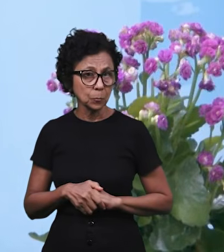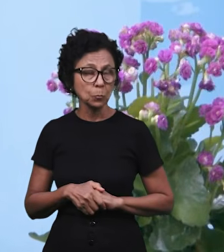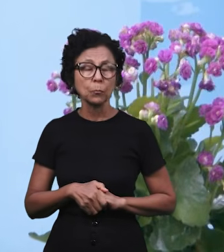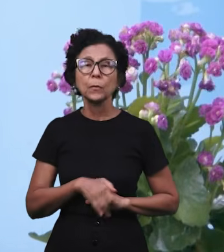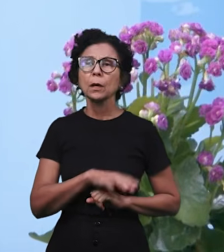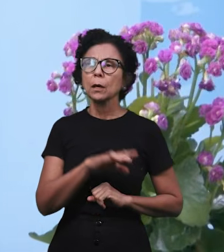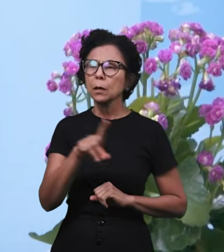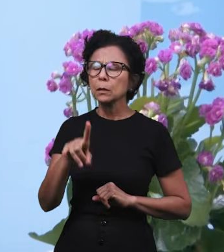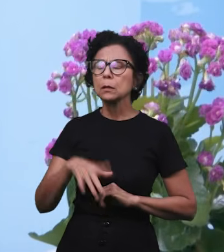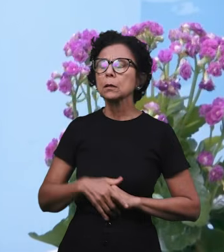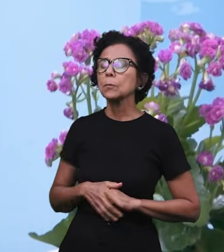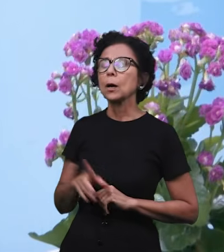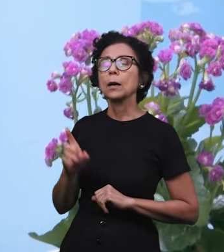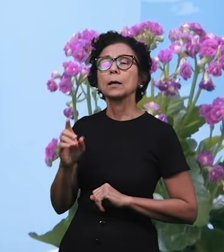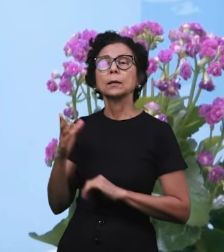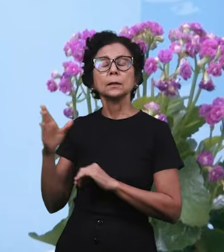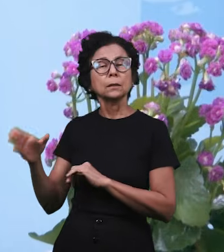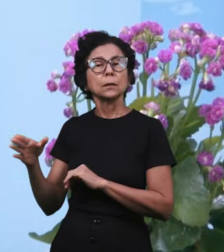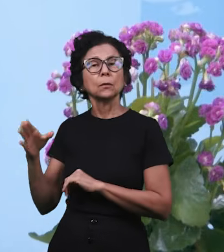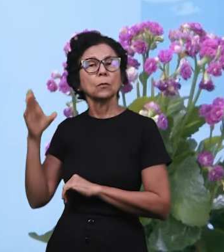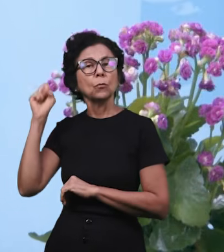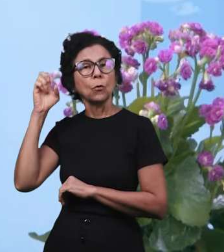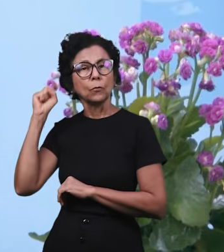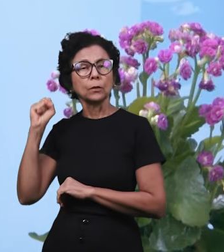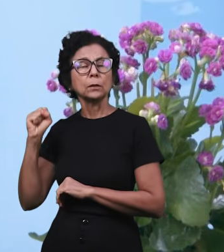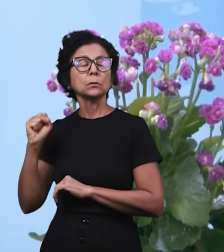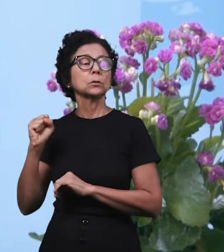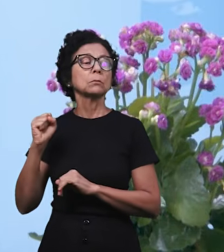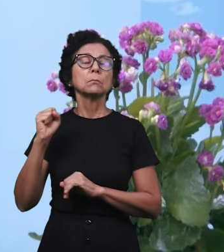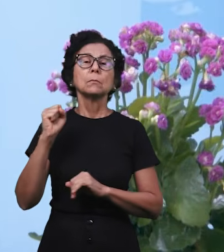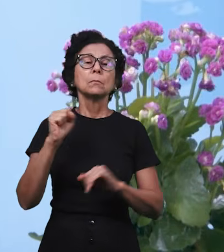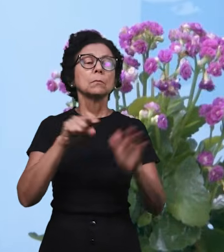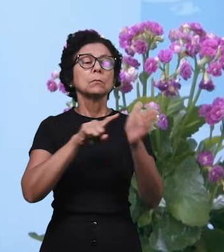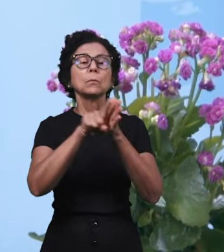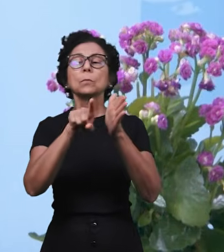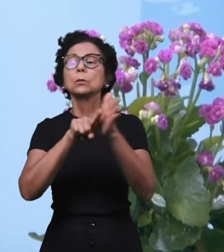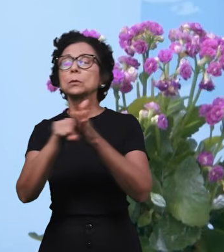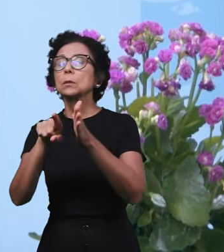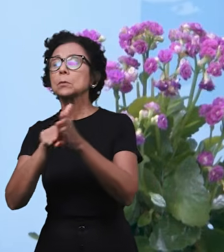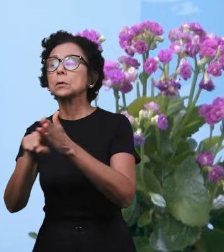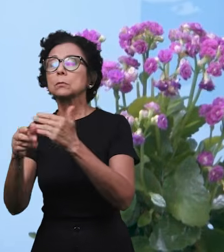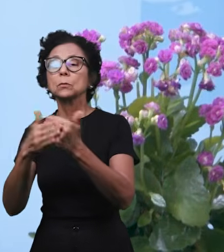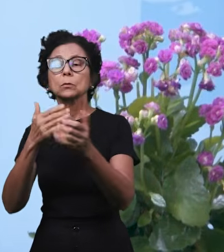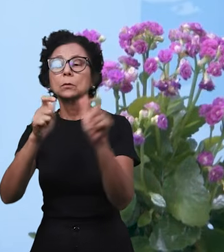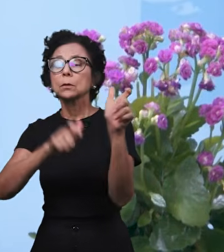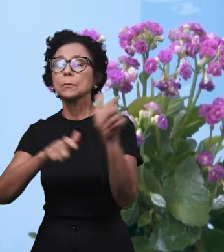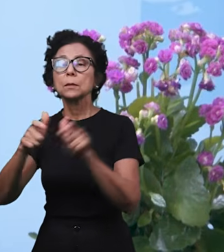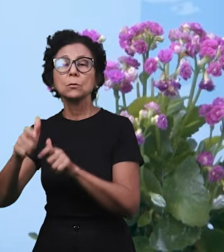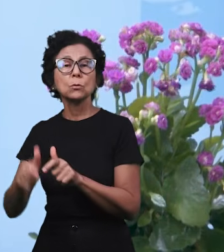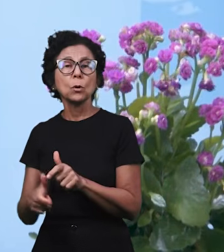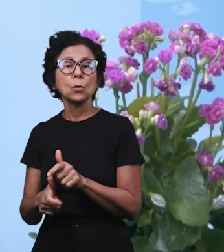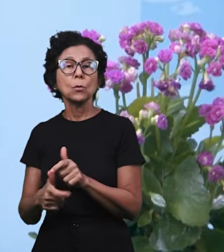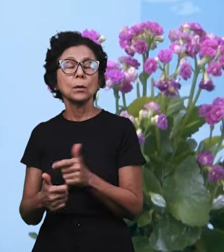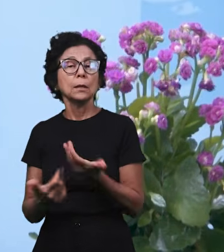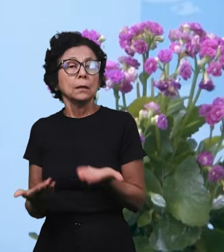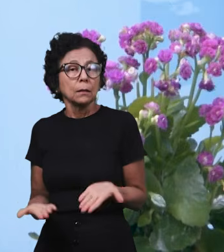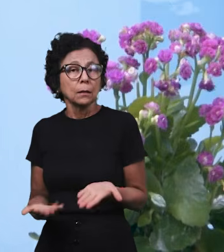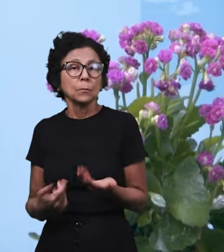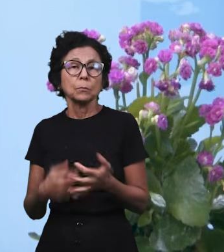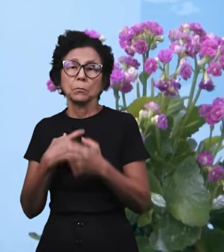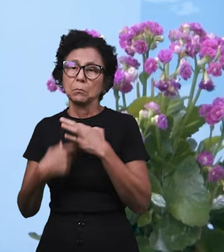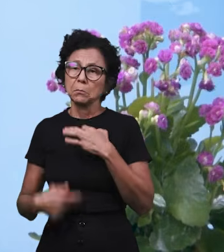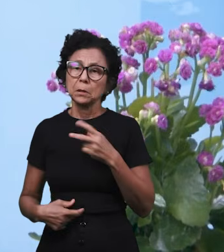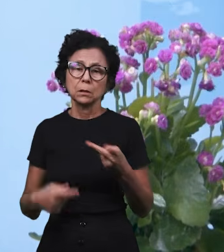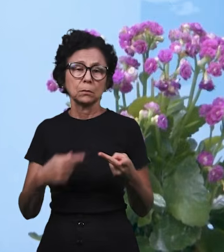pode perguntar para qualquer pessoa. Às vezes, se ele nem quiser levantar a mão, ele pode perguntar para o irmão do lado, ali. Se ele não quiser perguntar para um obreiro, para um pastor,